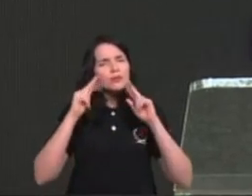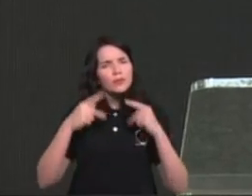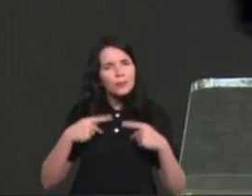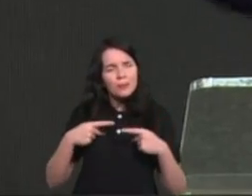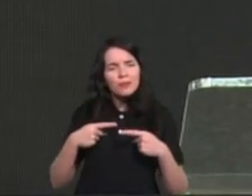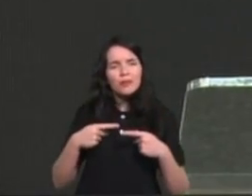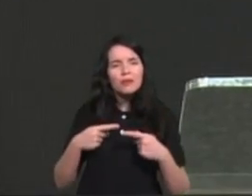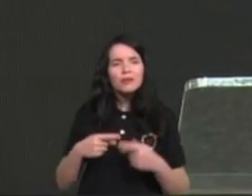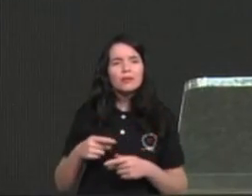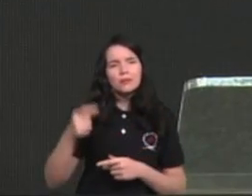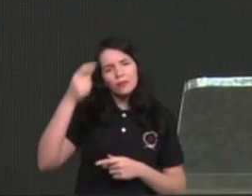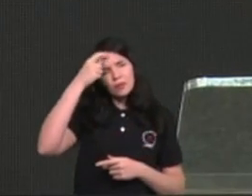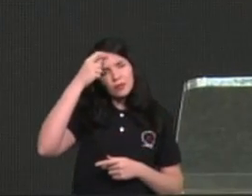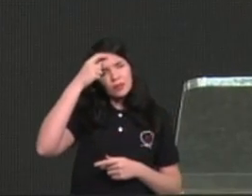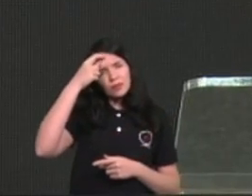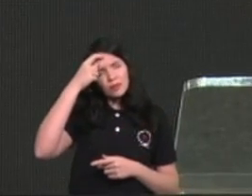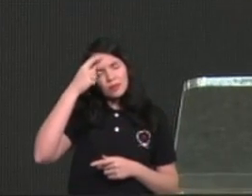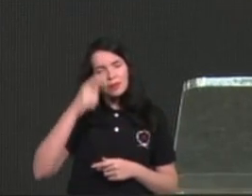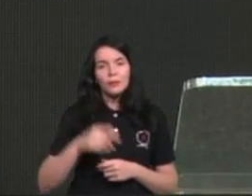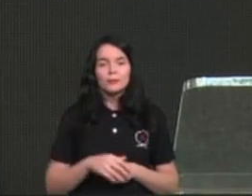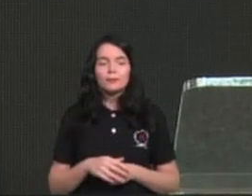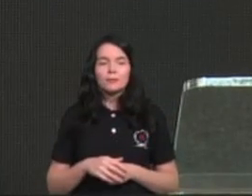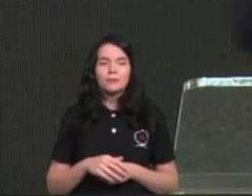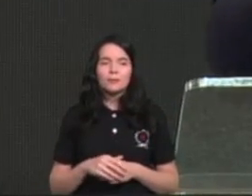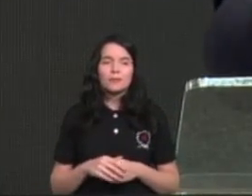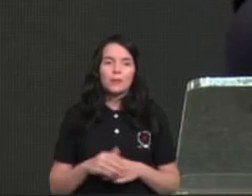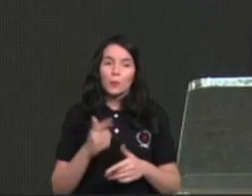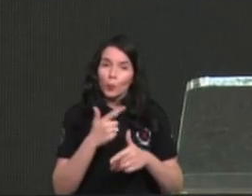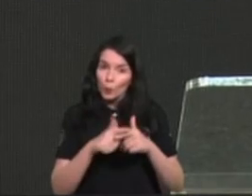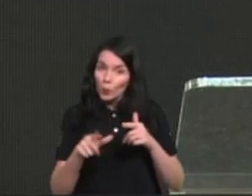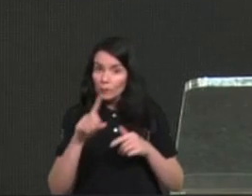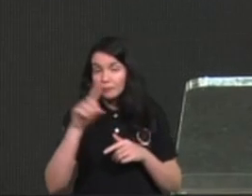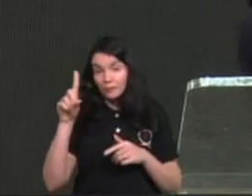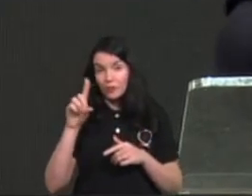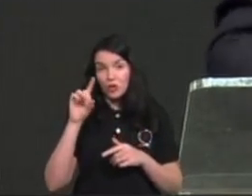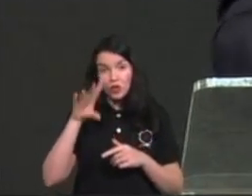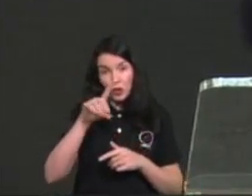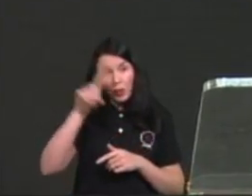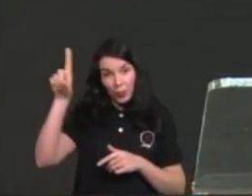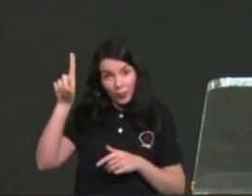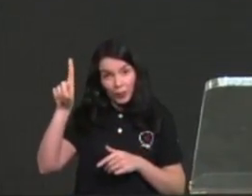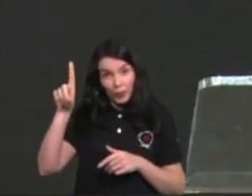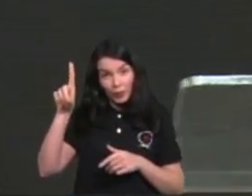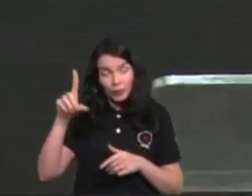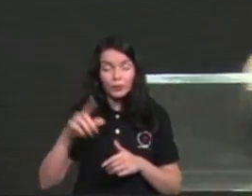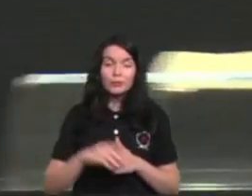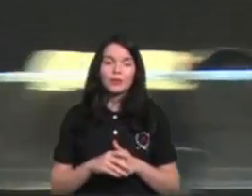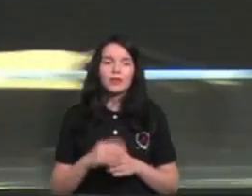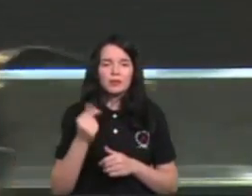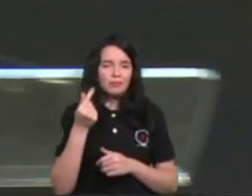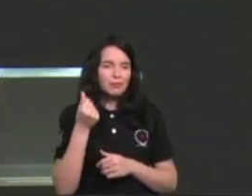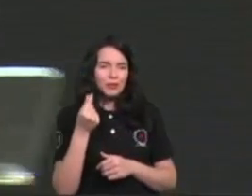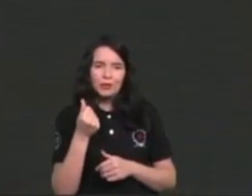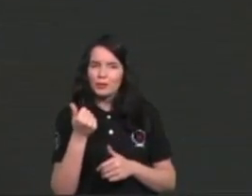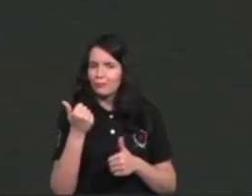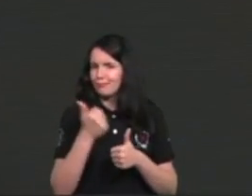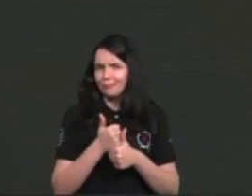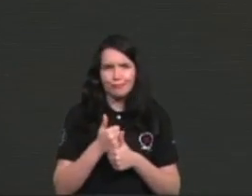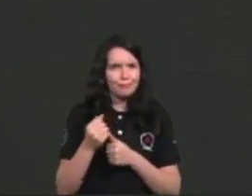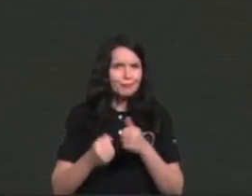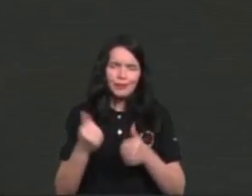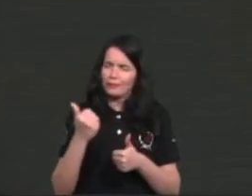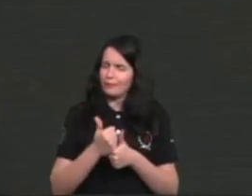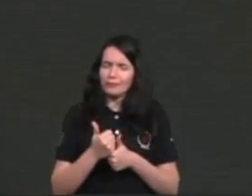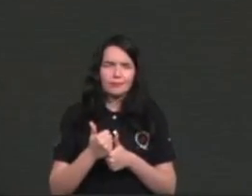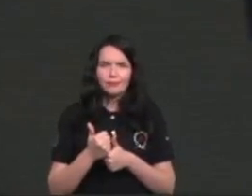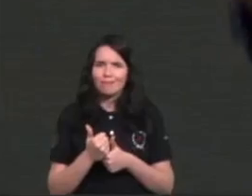inconsciente preencher o vazio de Deus que só Deus pode preencher dinheiro não preenche carro não preenche